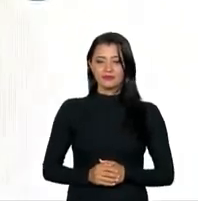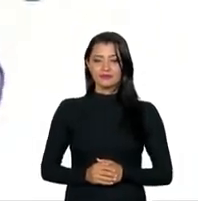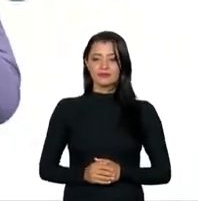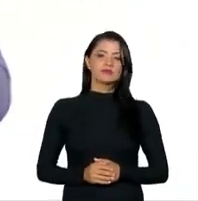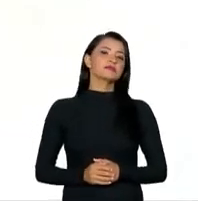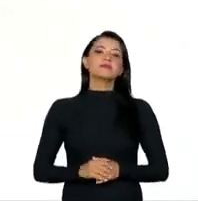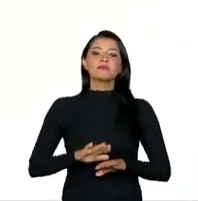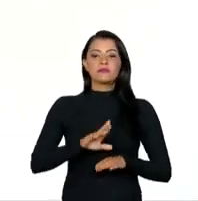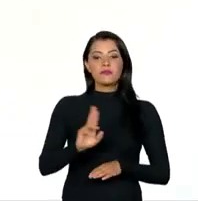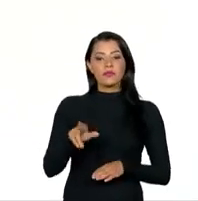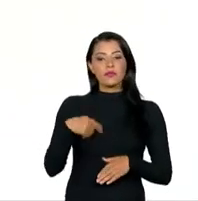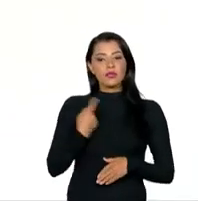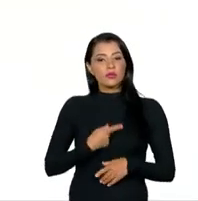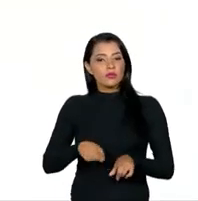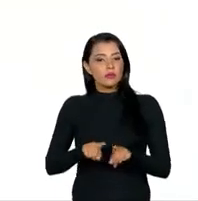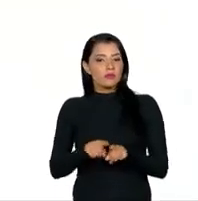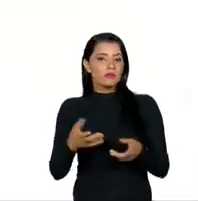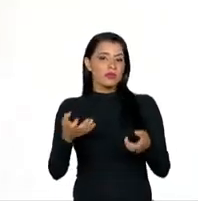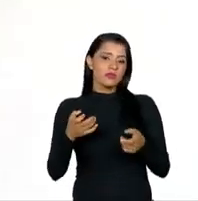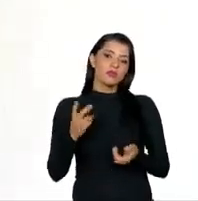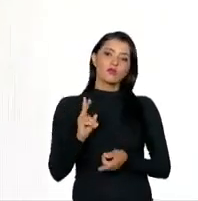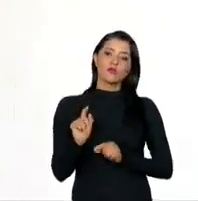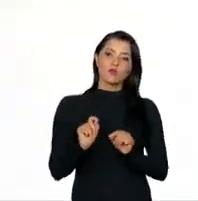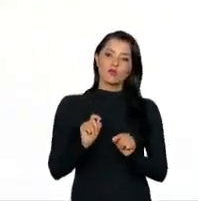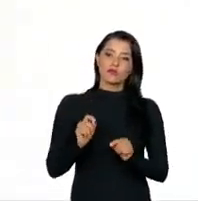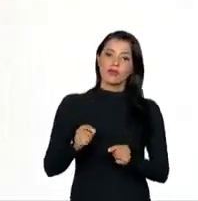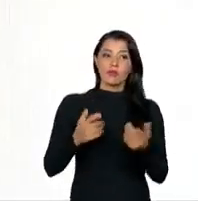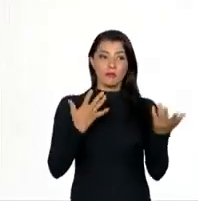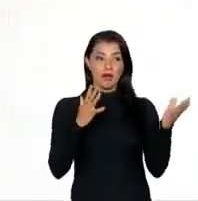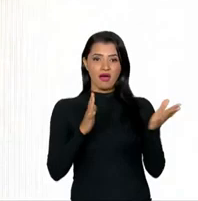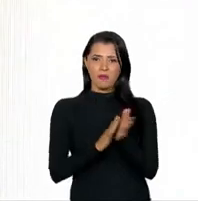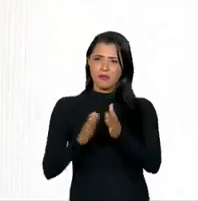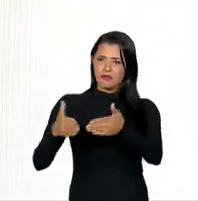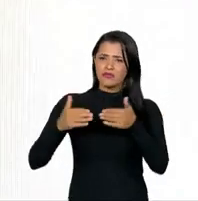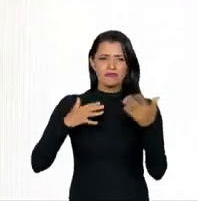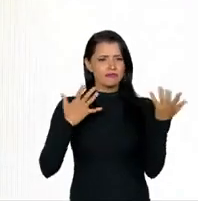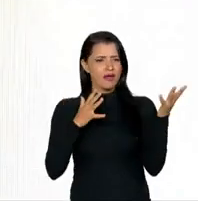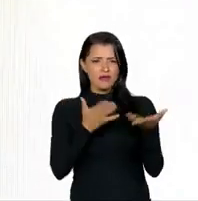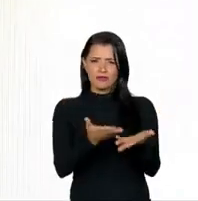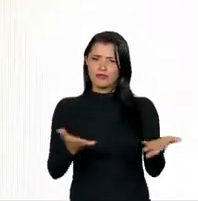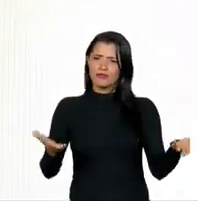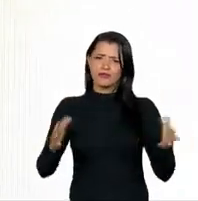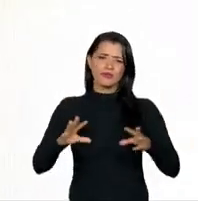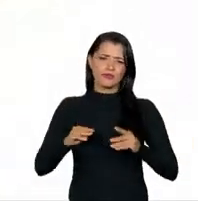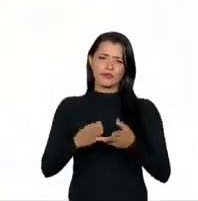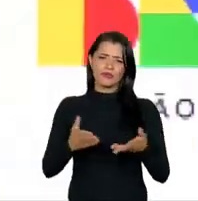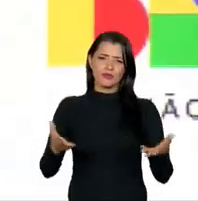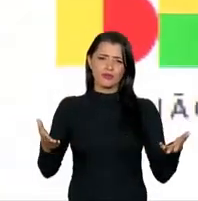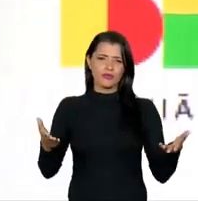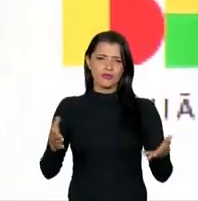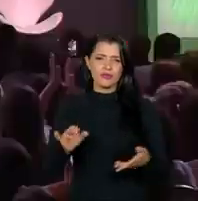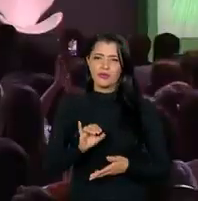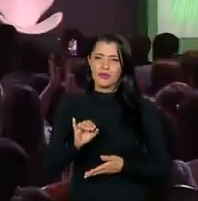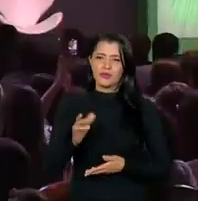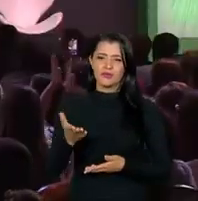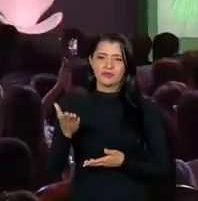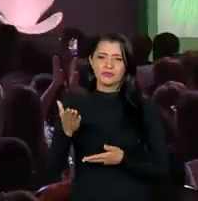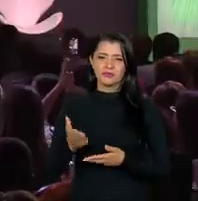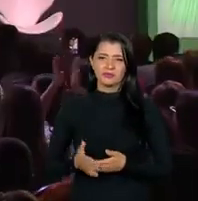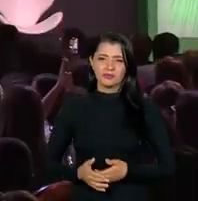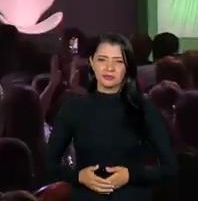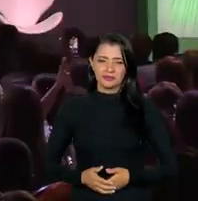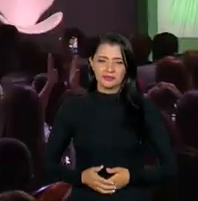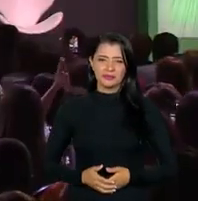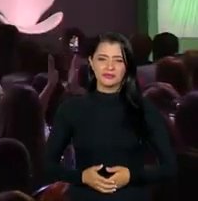Bom, em nome, mas eu queria mesmo pedir uma salva de palma a todos vocês. Oi. A